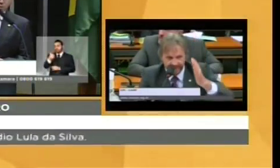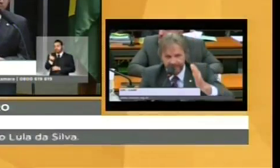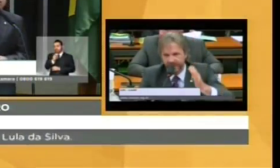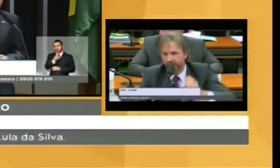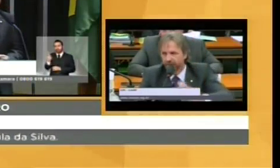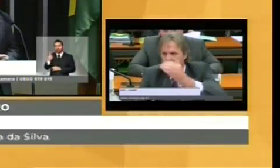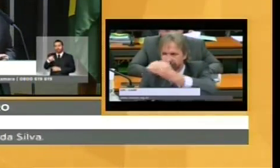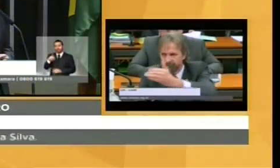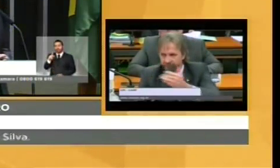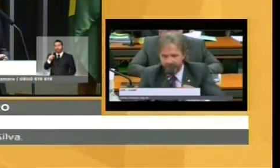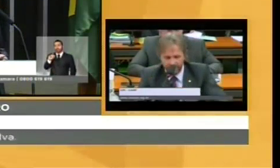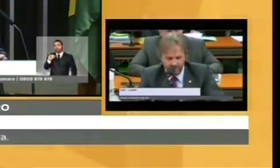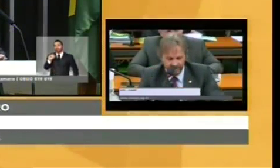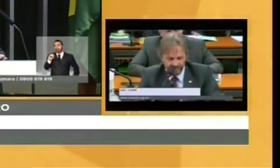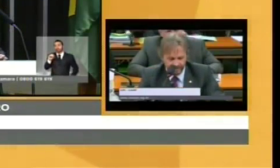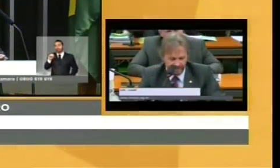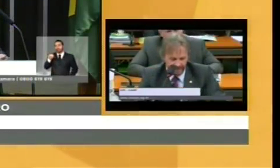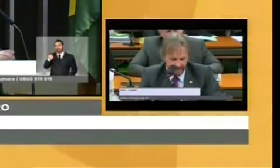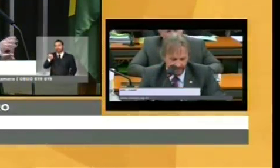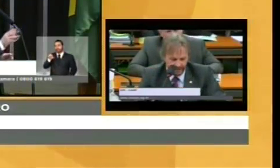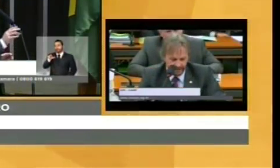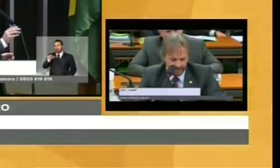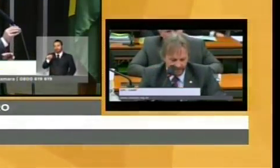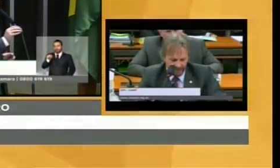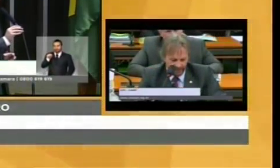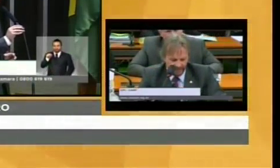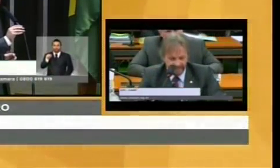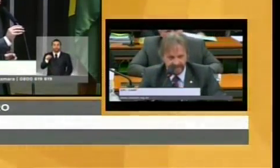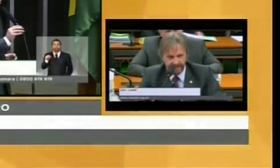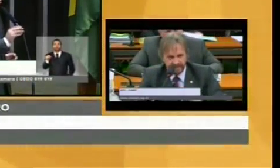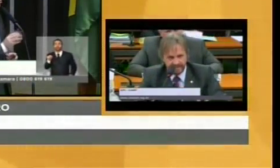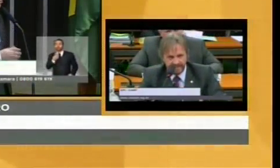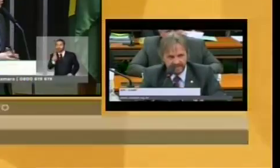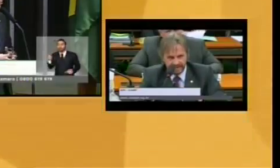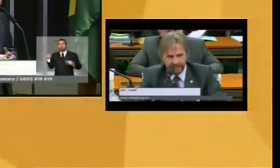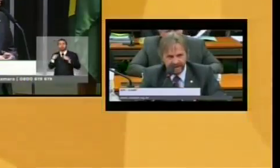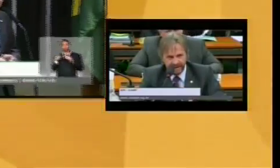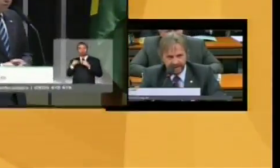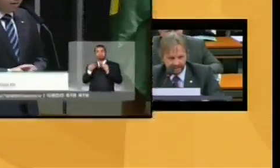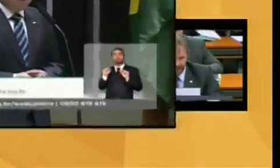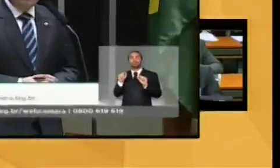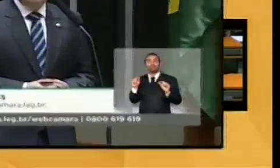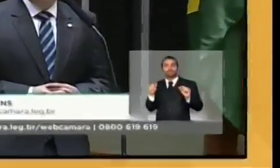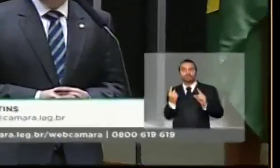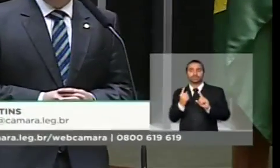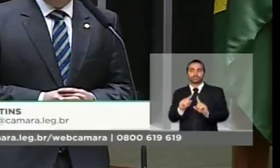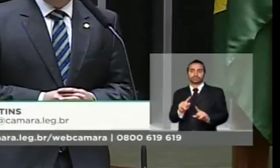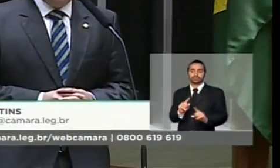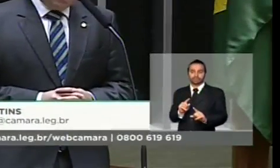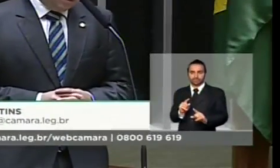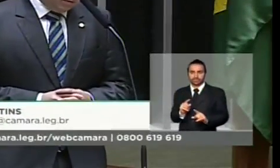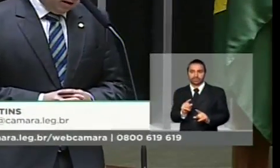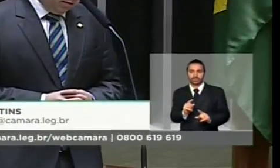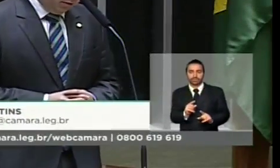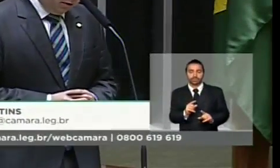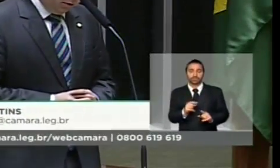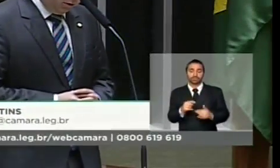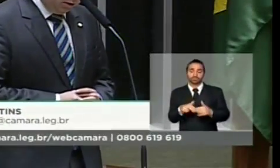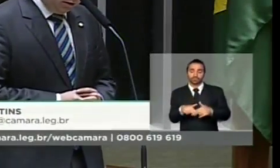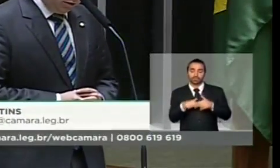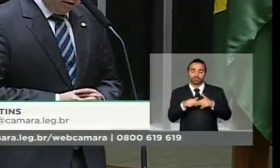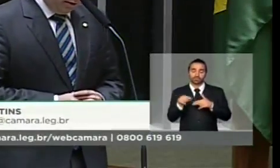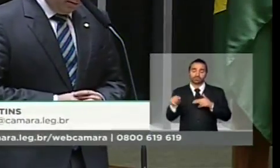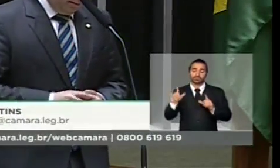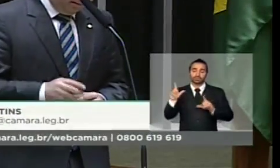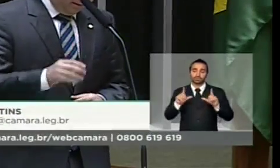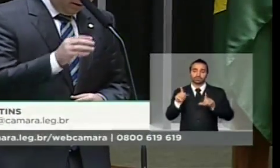um nome propício para o desafio que teve essa televisão e toda